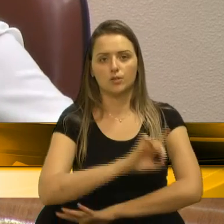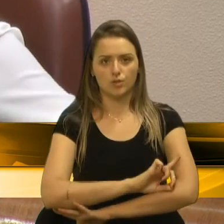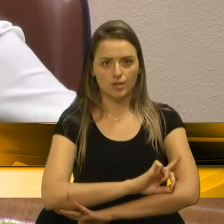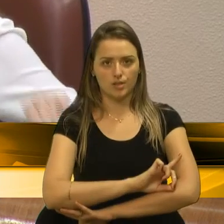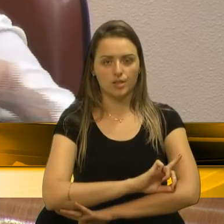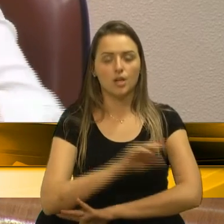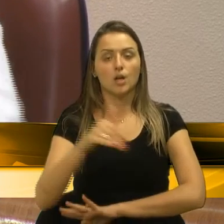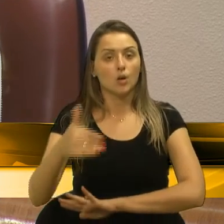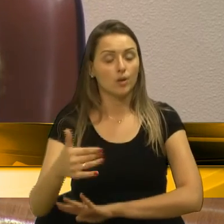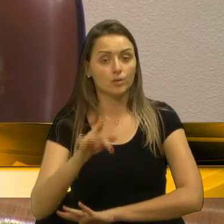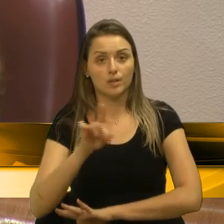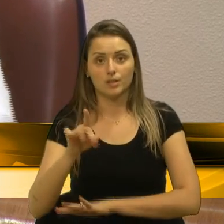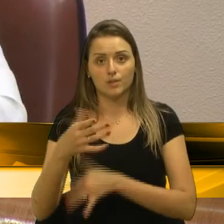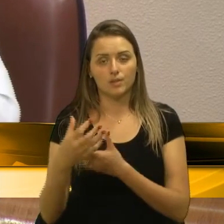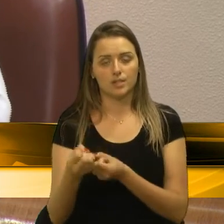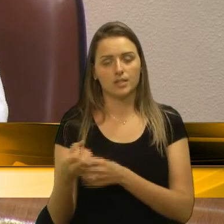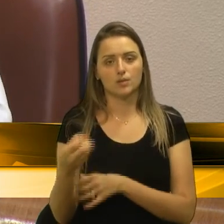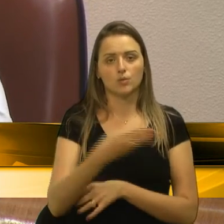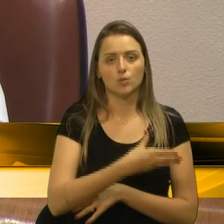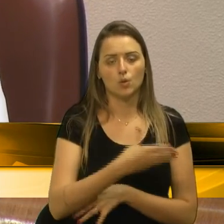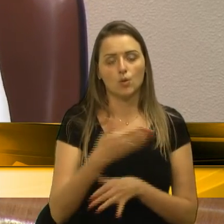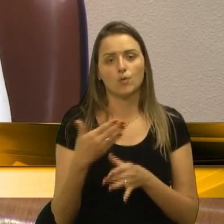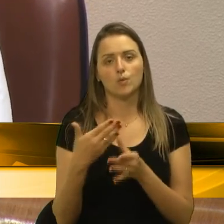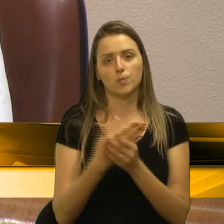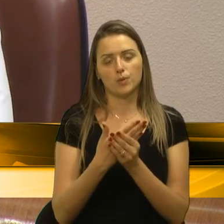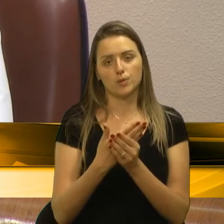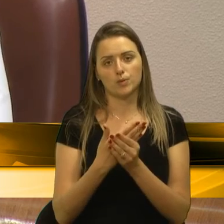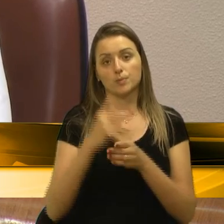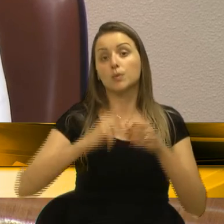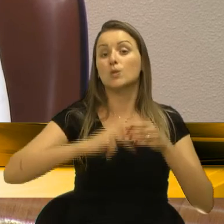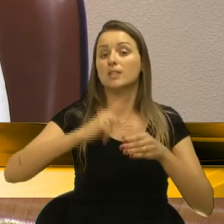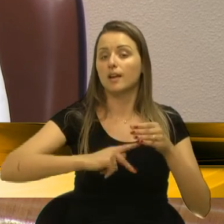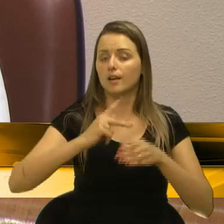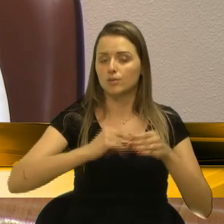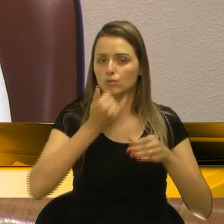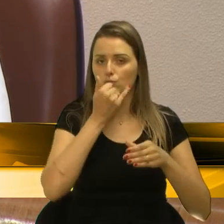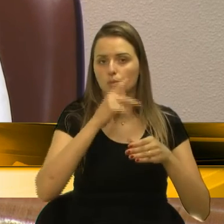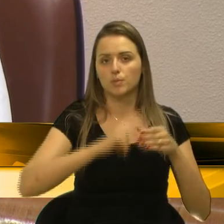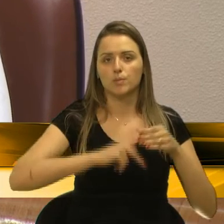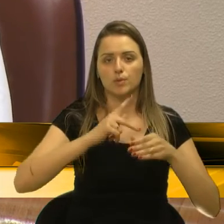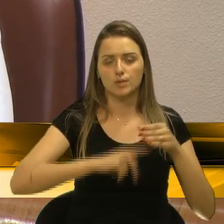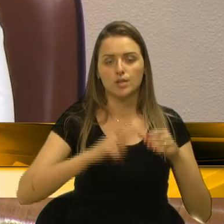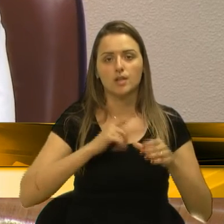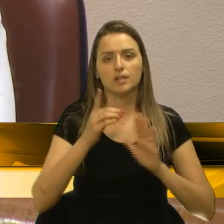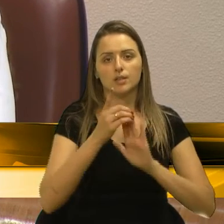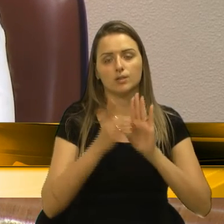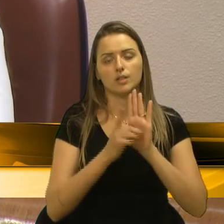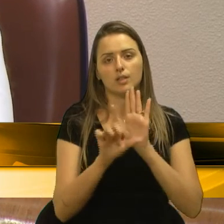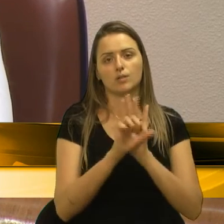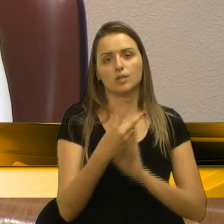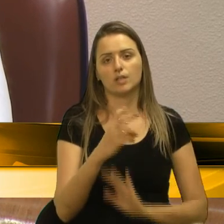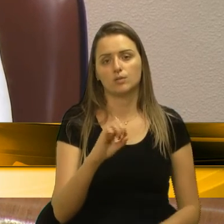quanto a imposição de reabertura do procedimento legislativo, claramente ofendem o Decreto-Lei